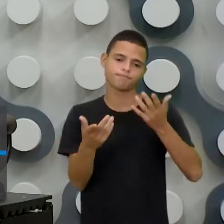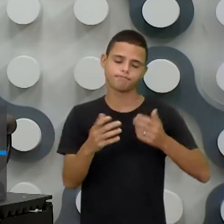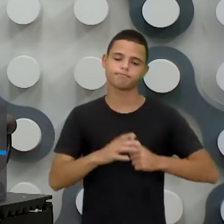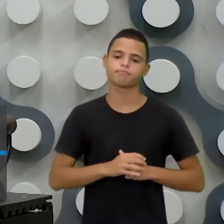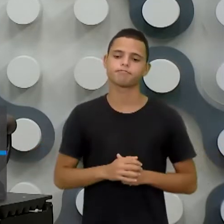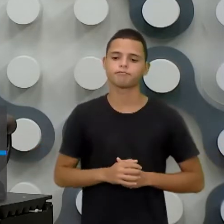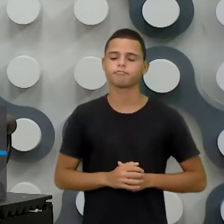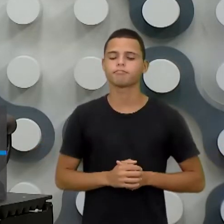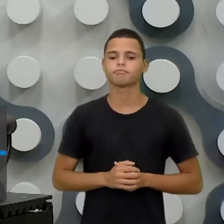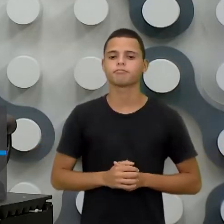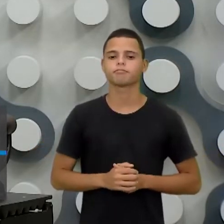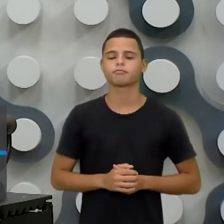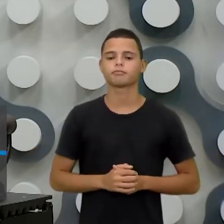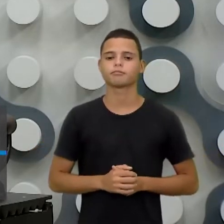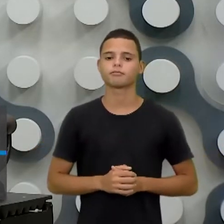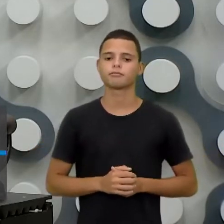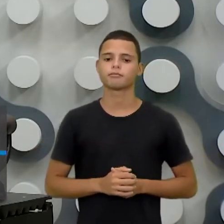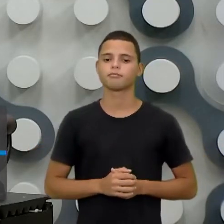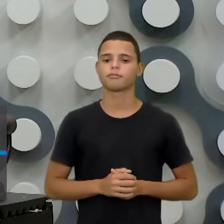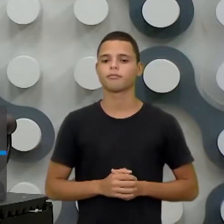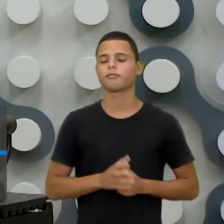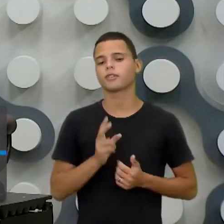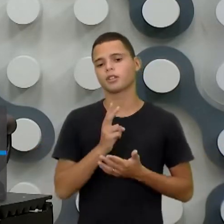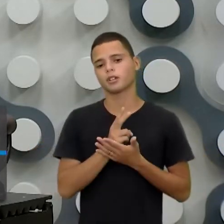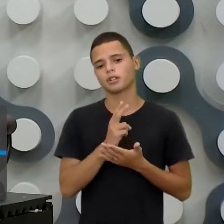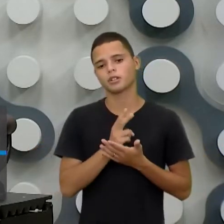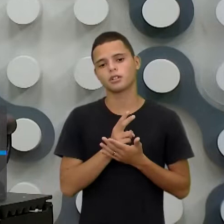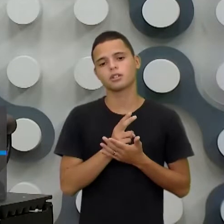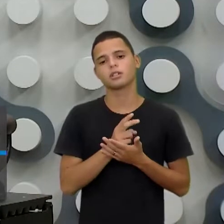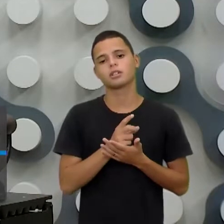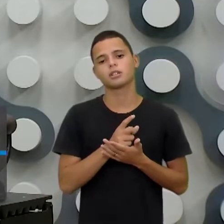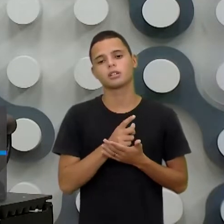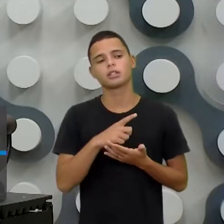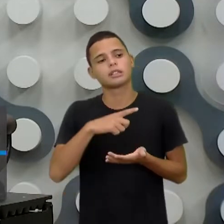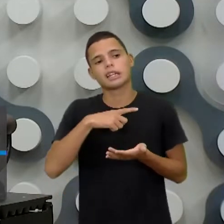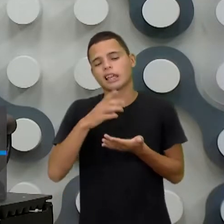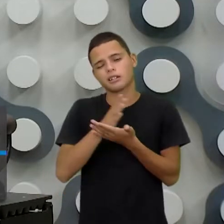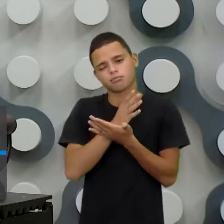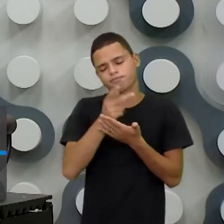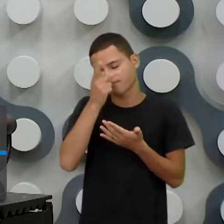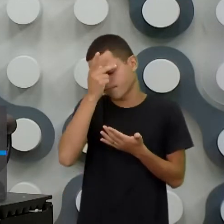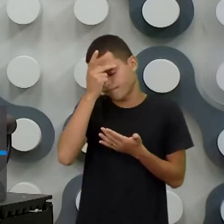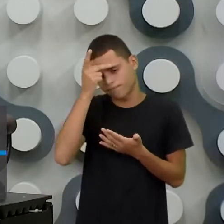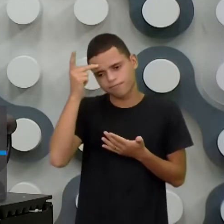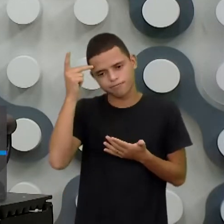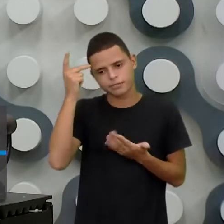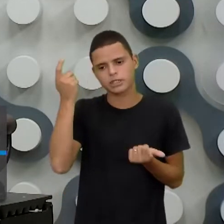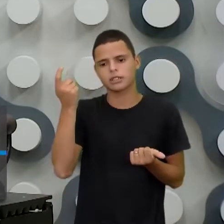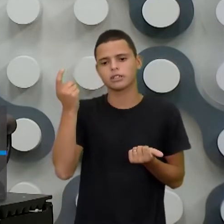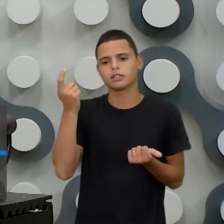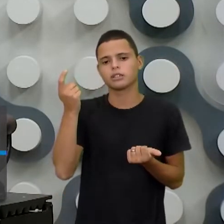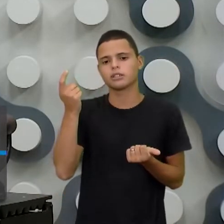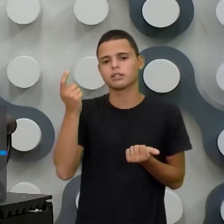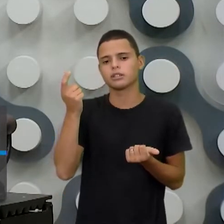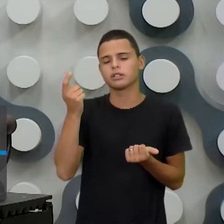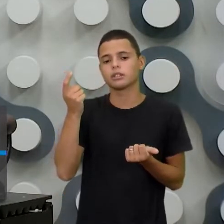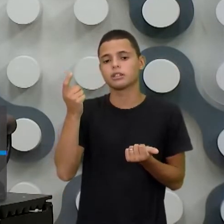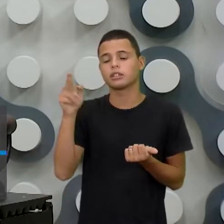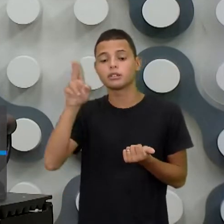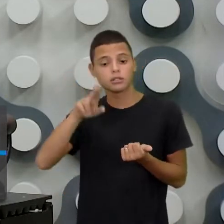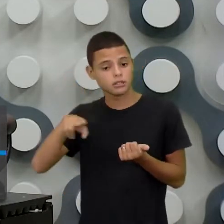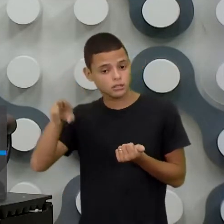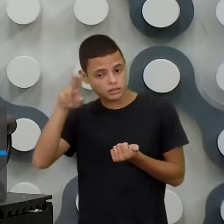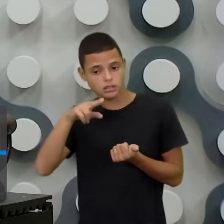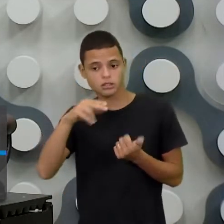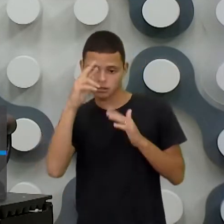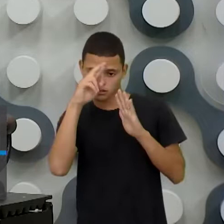que sempre, infelizmente, terão algumas pessoas aí que mesmo aí com a norma padrão, por